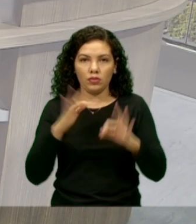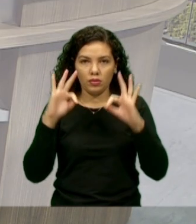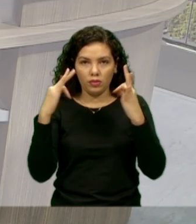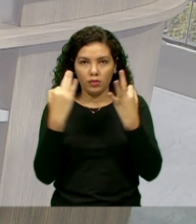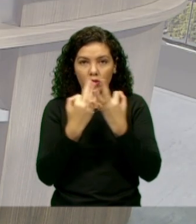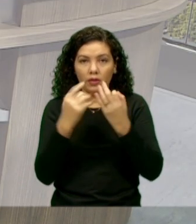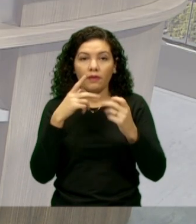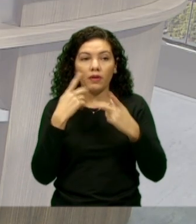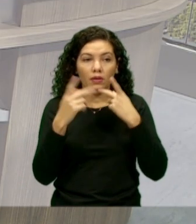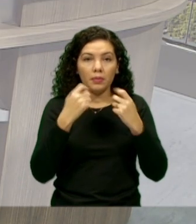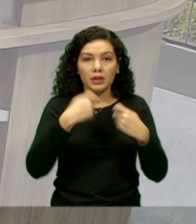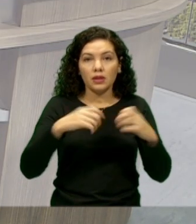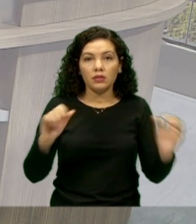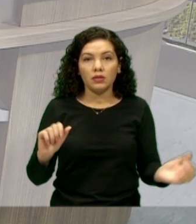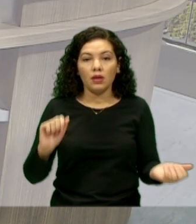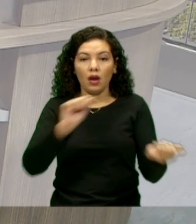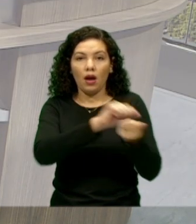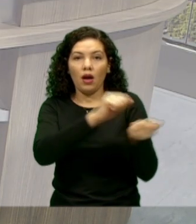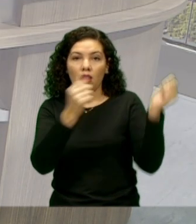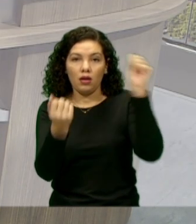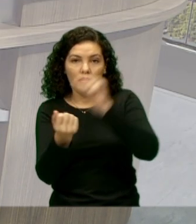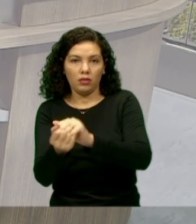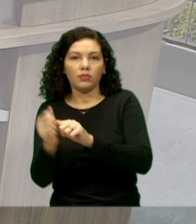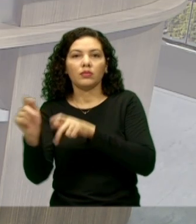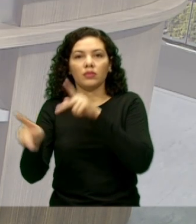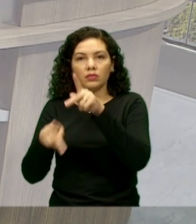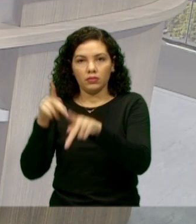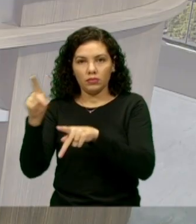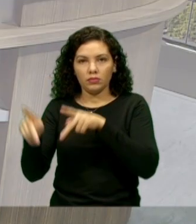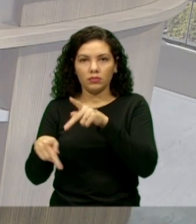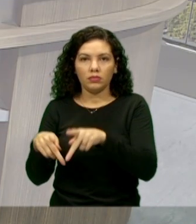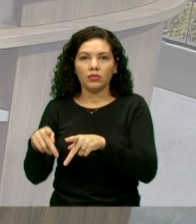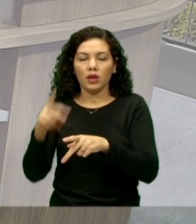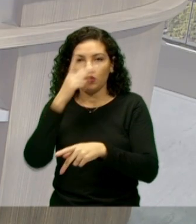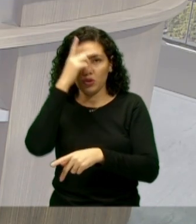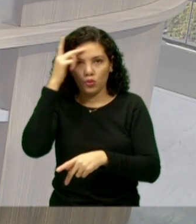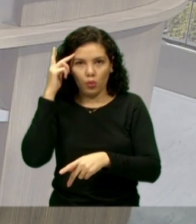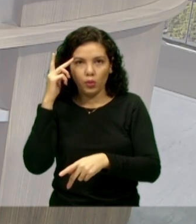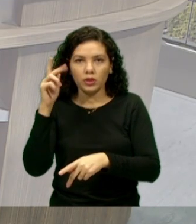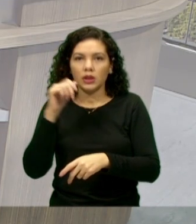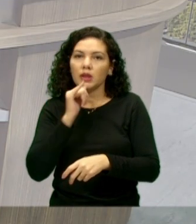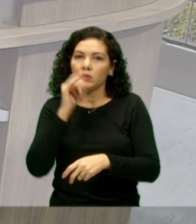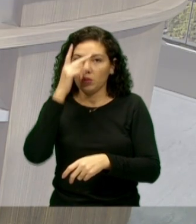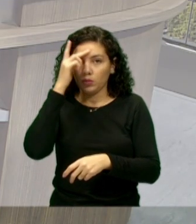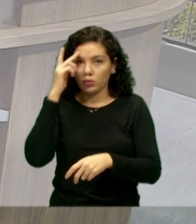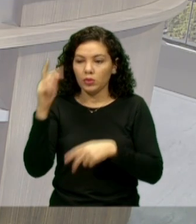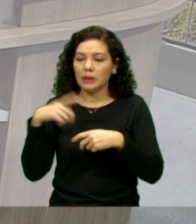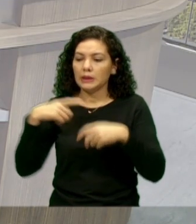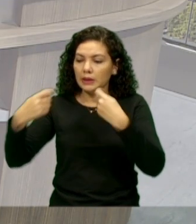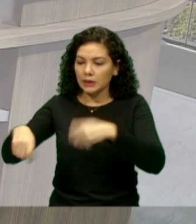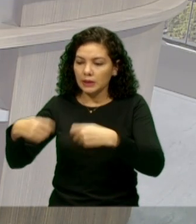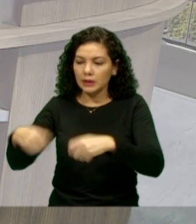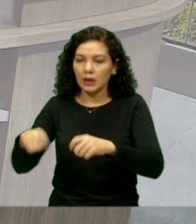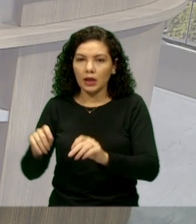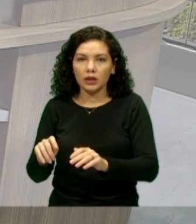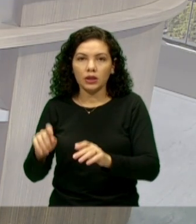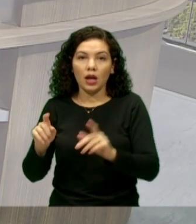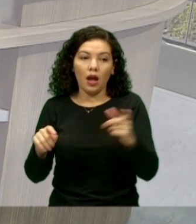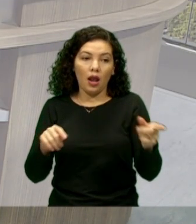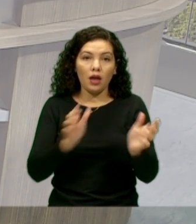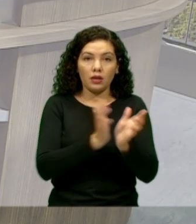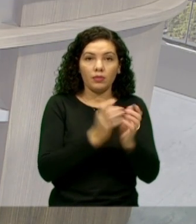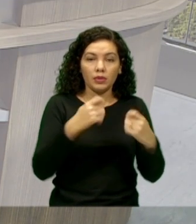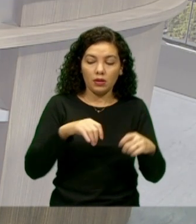adequar àquela população. Então, se a população tem uma necessidade específica, a equipe tem que entender